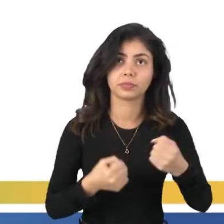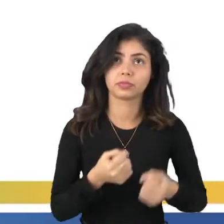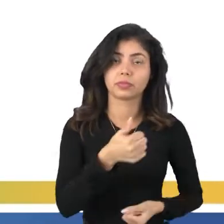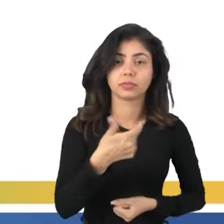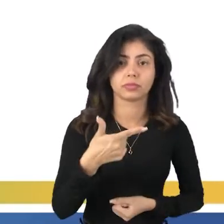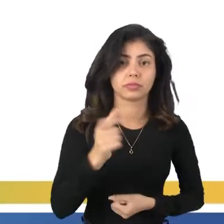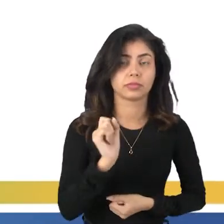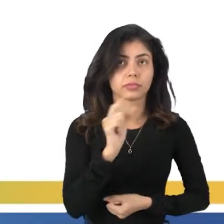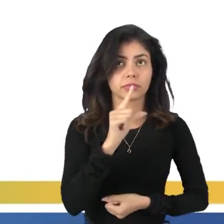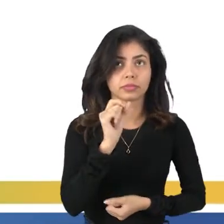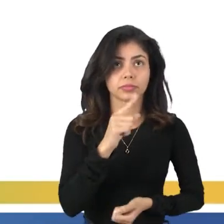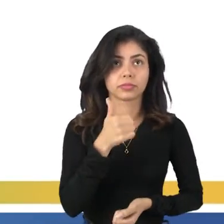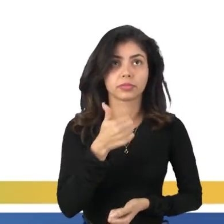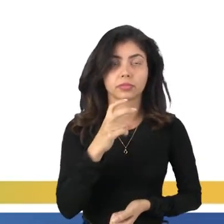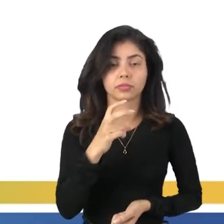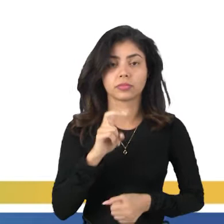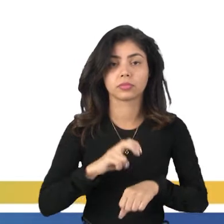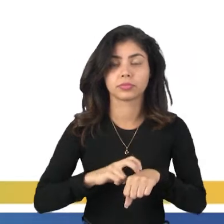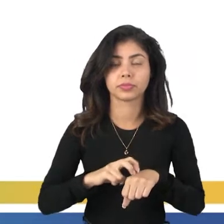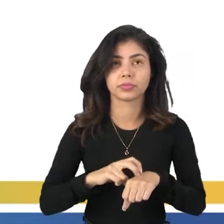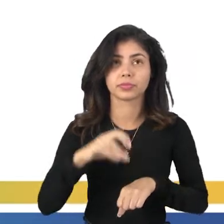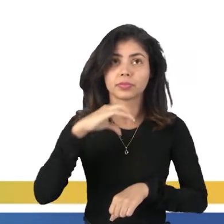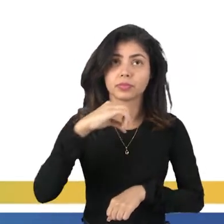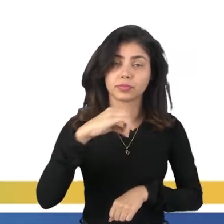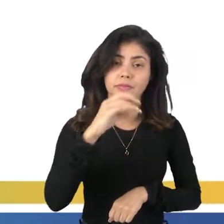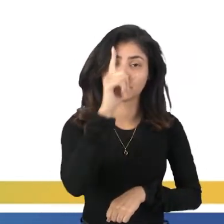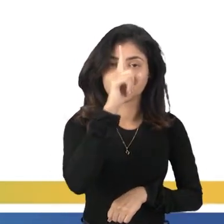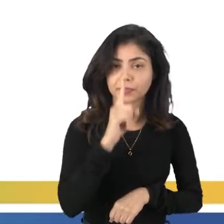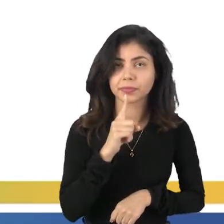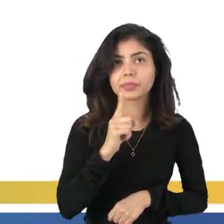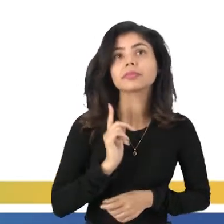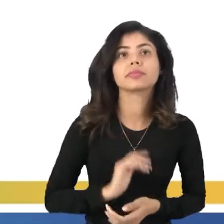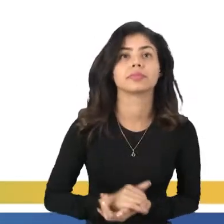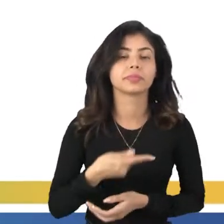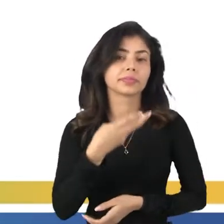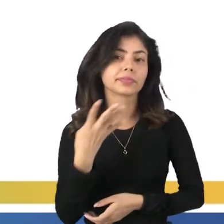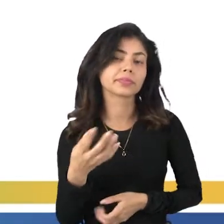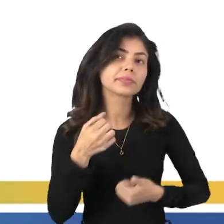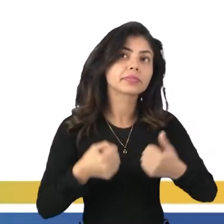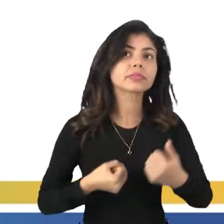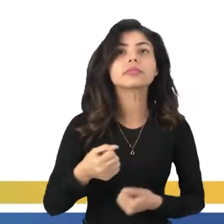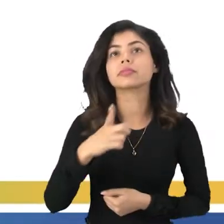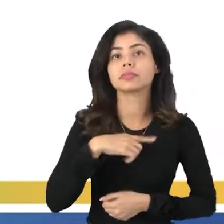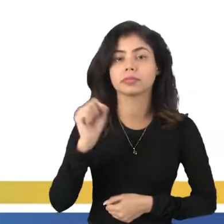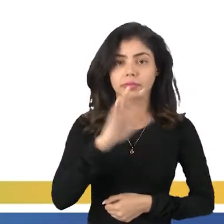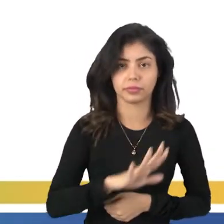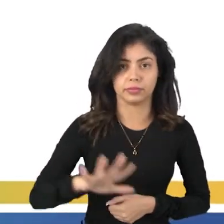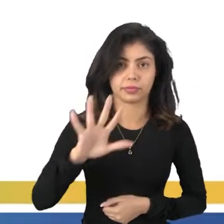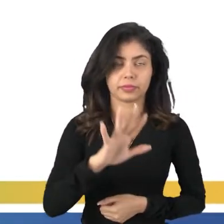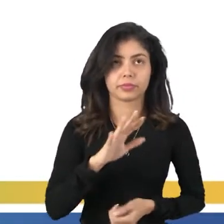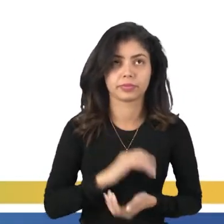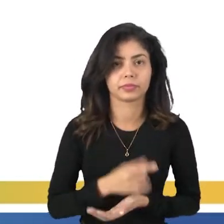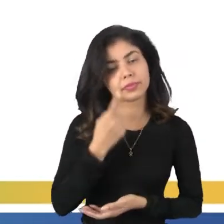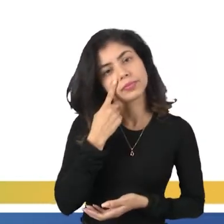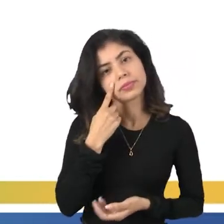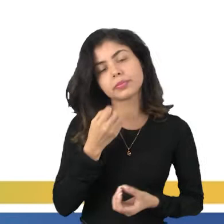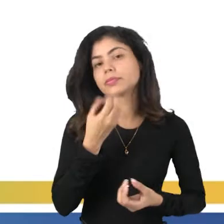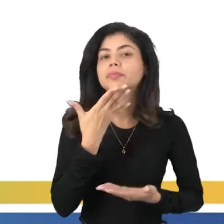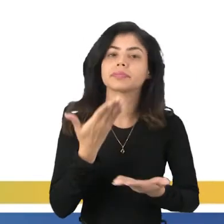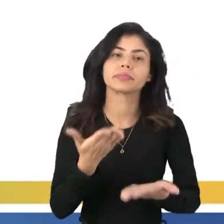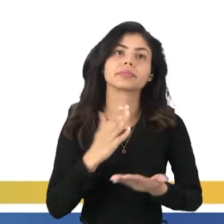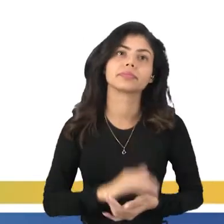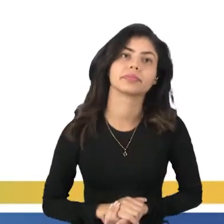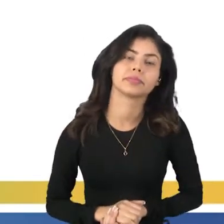12 azuis 15 vezes e nove Amarelo quantos carrinhos ele tem ao todo veja